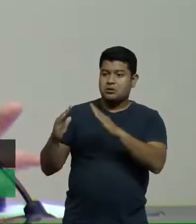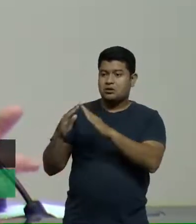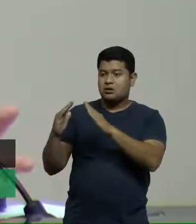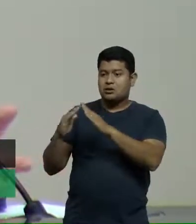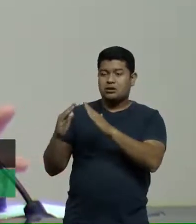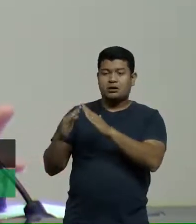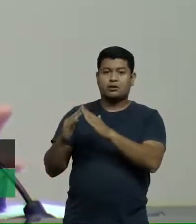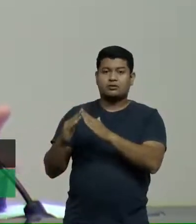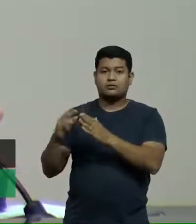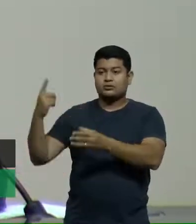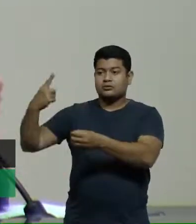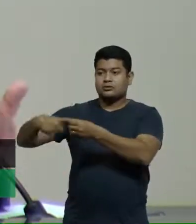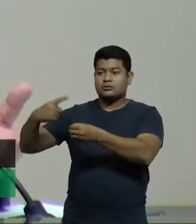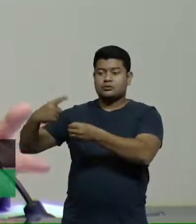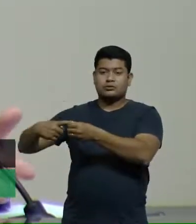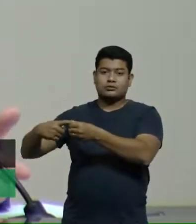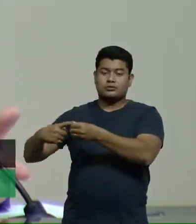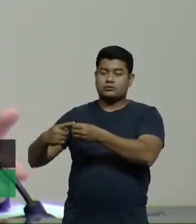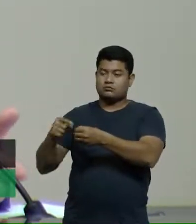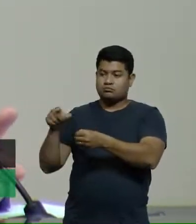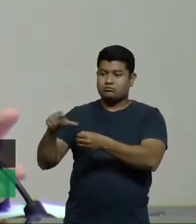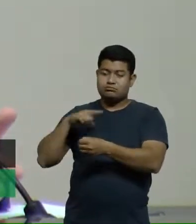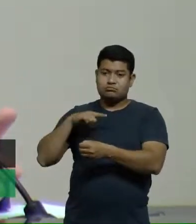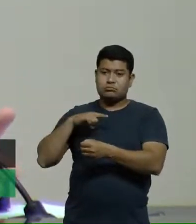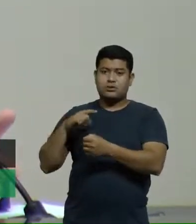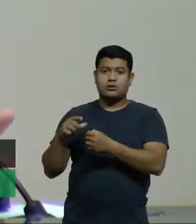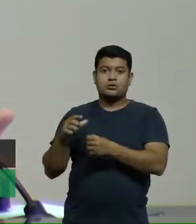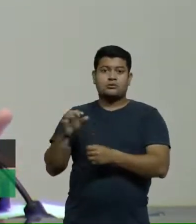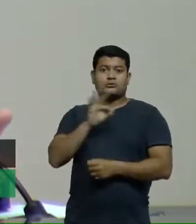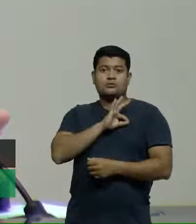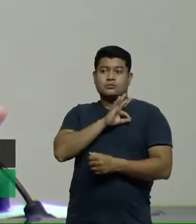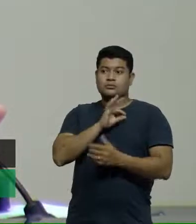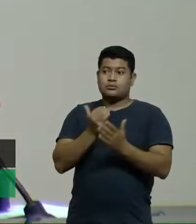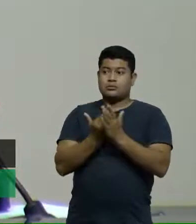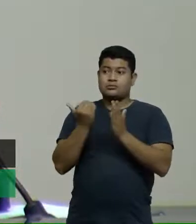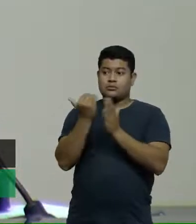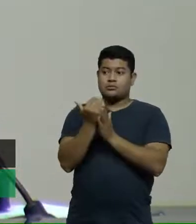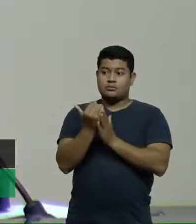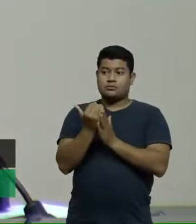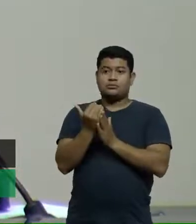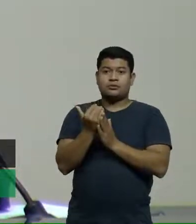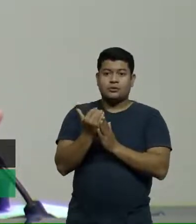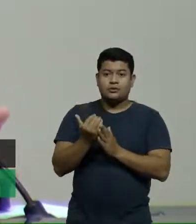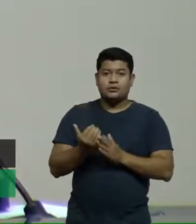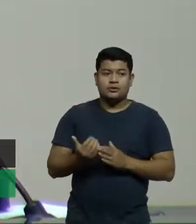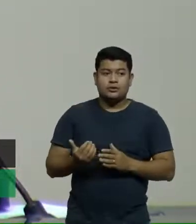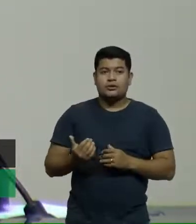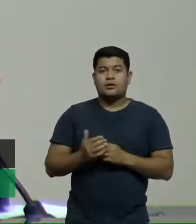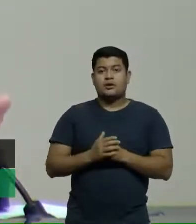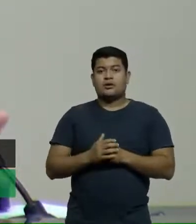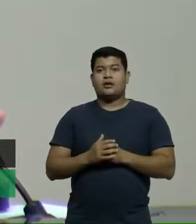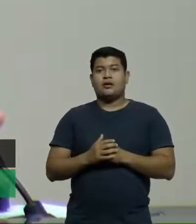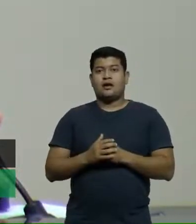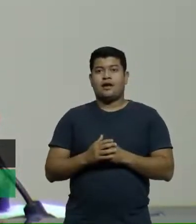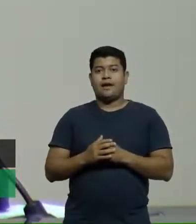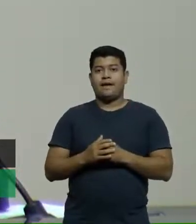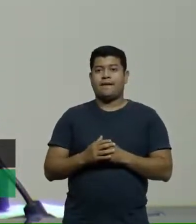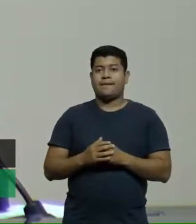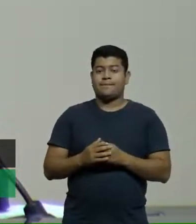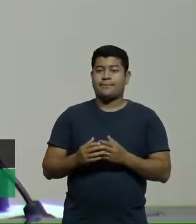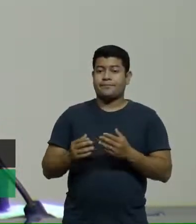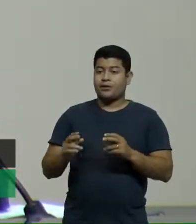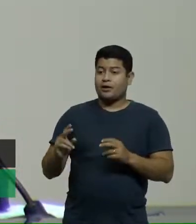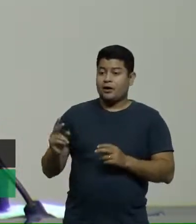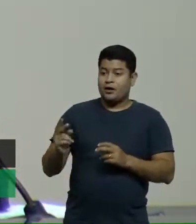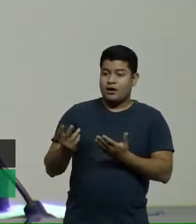mais seguro, esse imóvel tem mais valor na hora da revenda, na valorização do